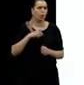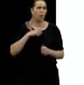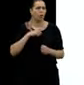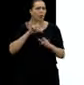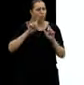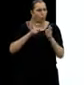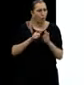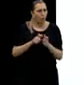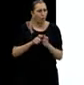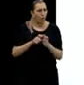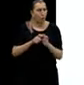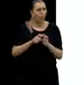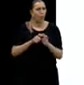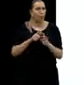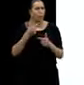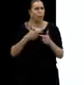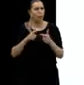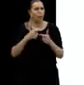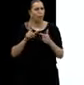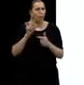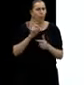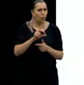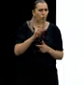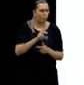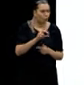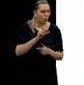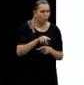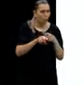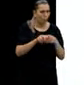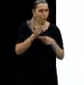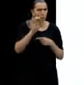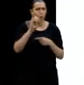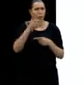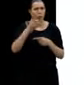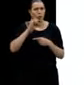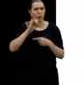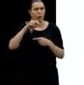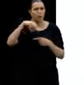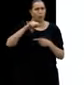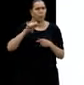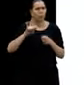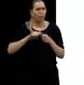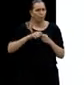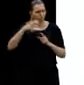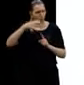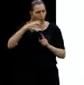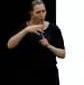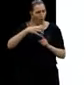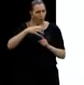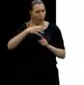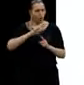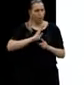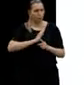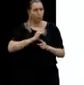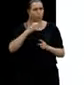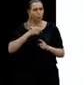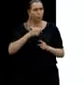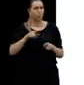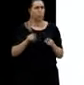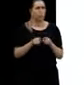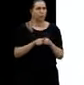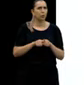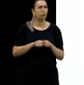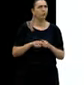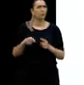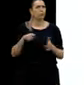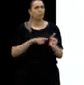tentar diminuir o dano de algumas toxinas que essas toxinas podem causar nesse órgão. E ainda um trabalho